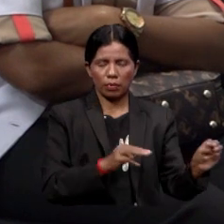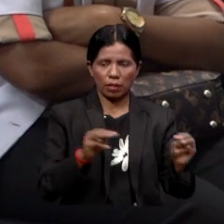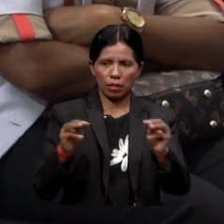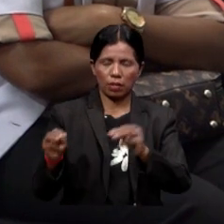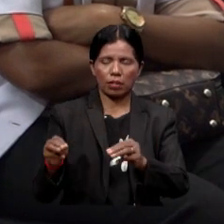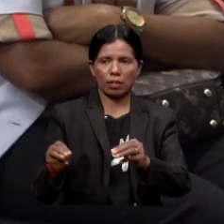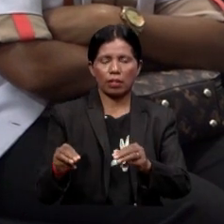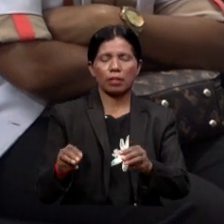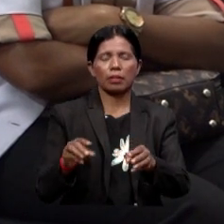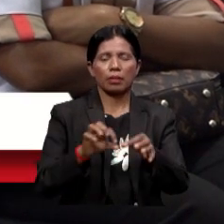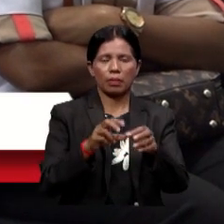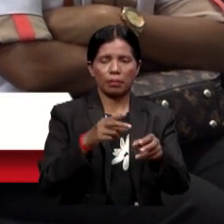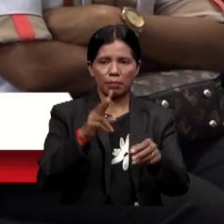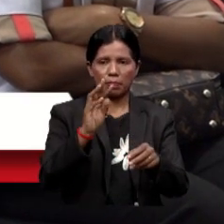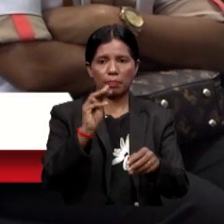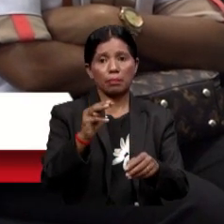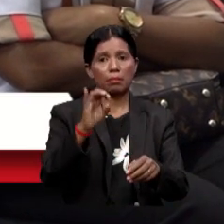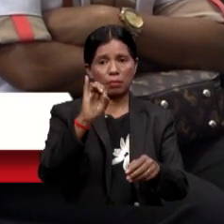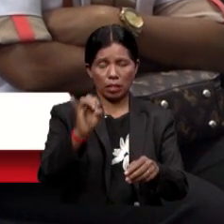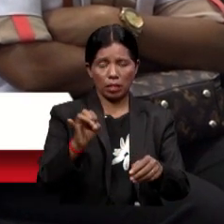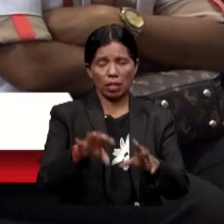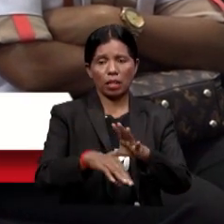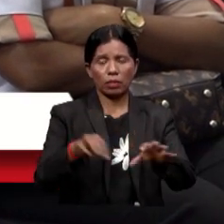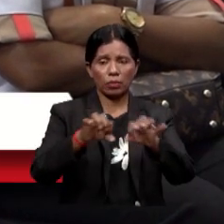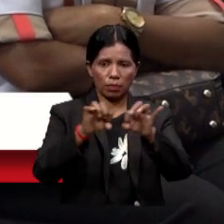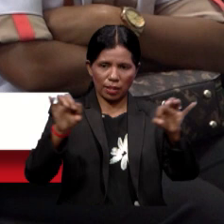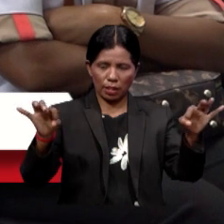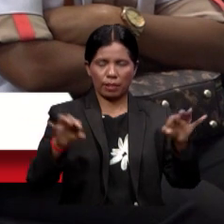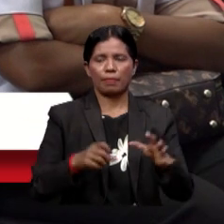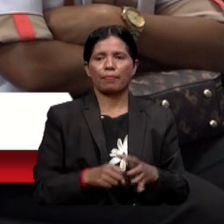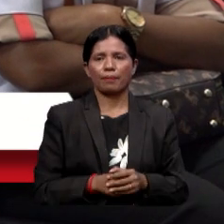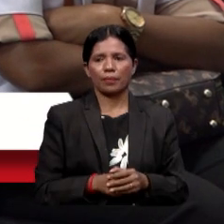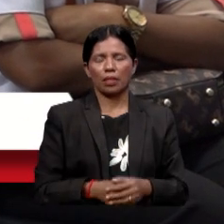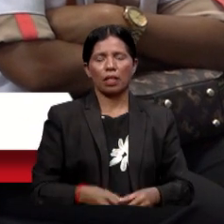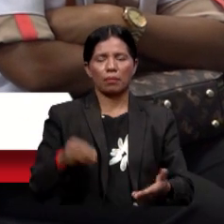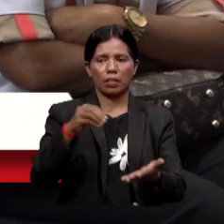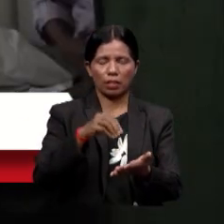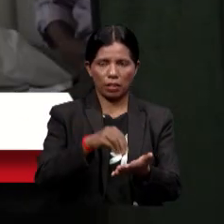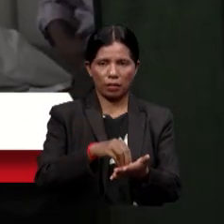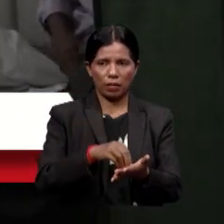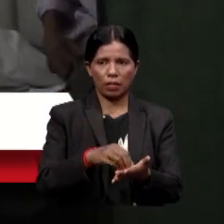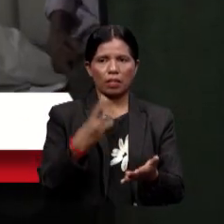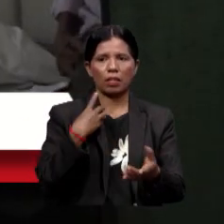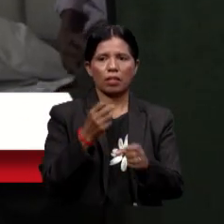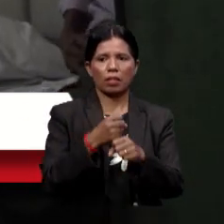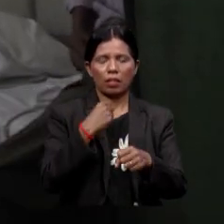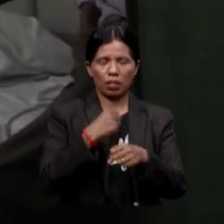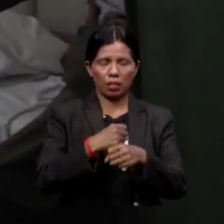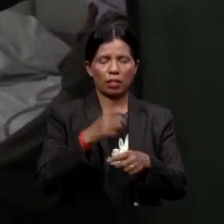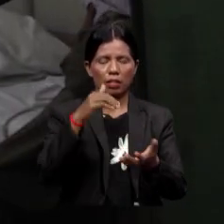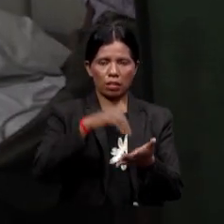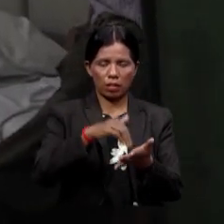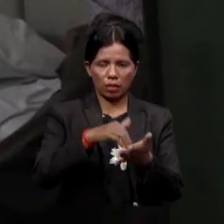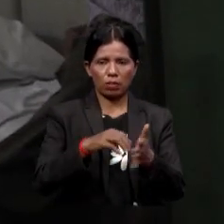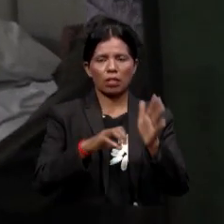mine sai husi mangueira. Antau ami primeiro ami foluk be tauluk kateter. I ami halo studi ruma, por exemplo,